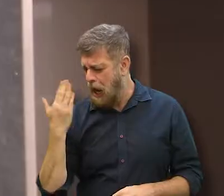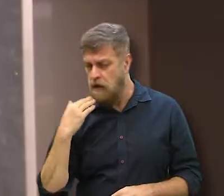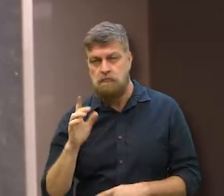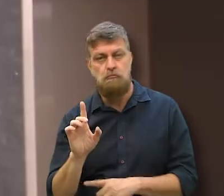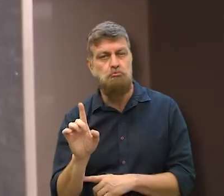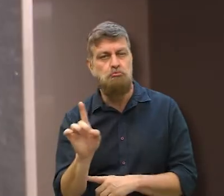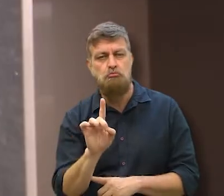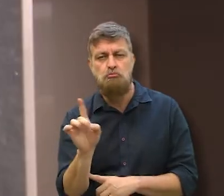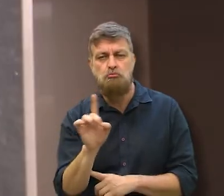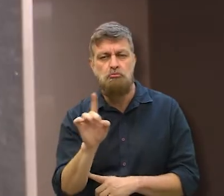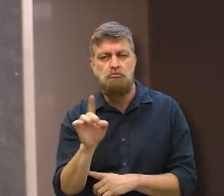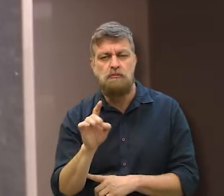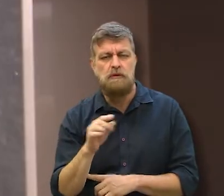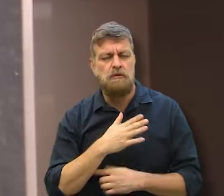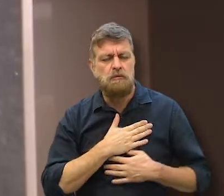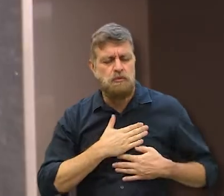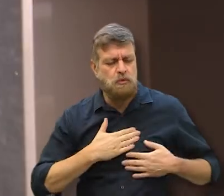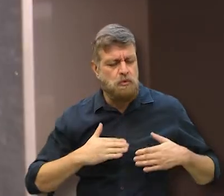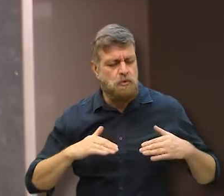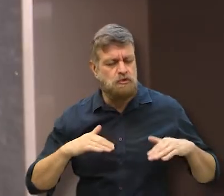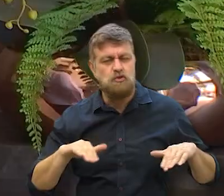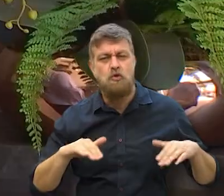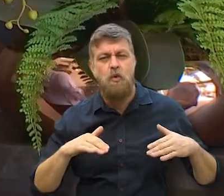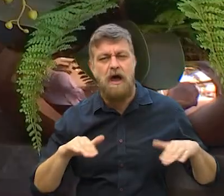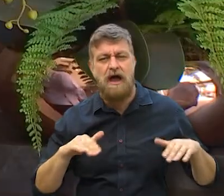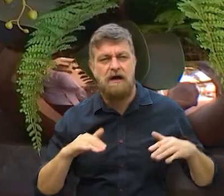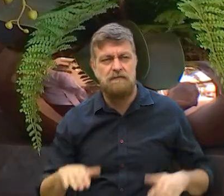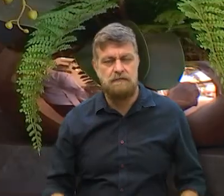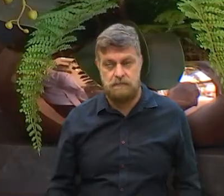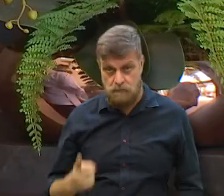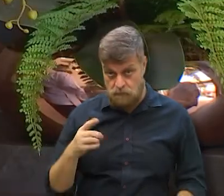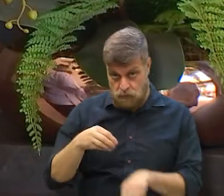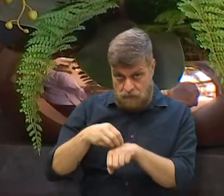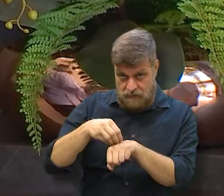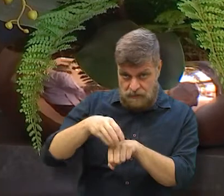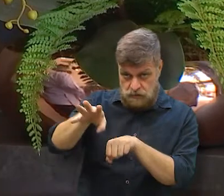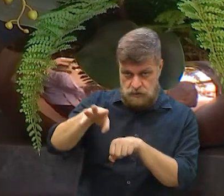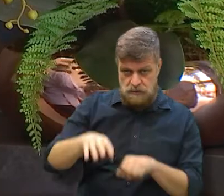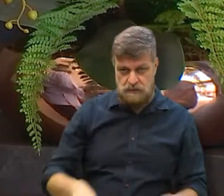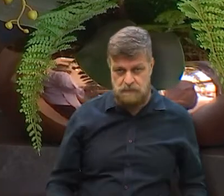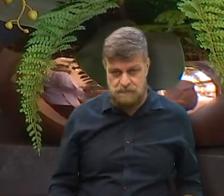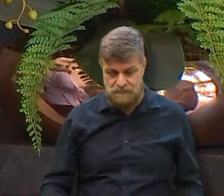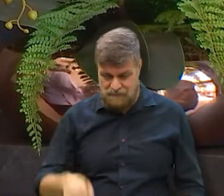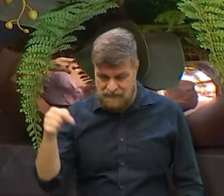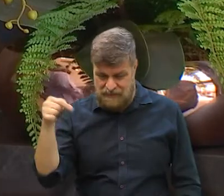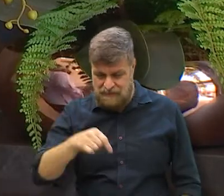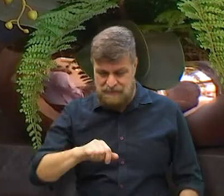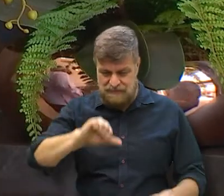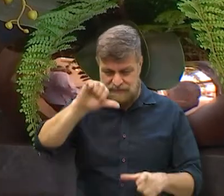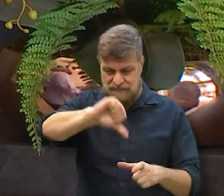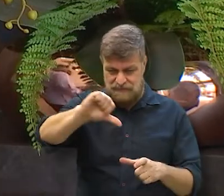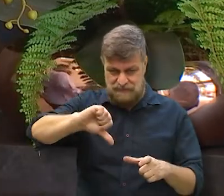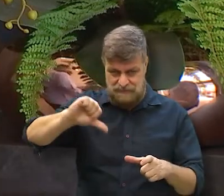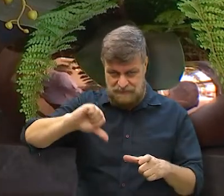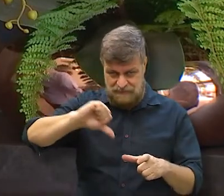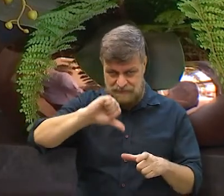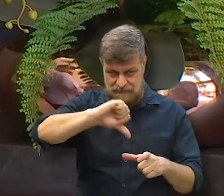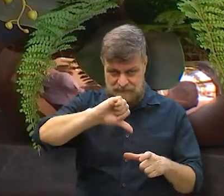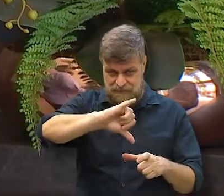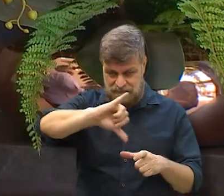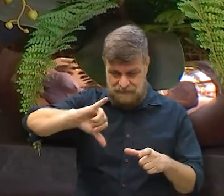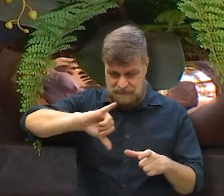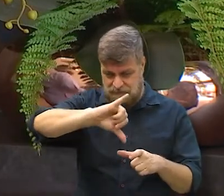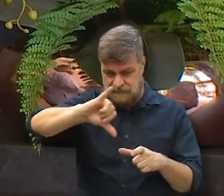Ia elevar. Não, tá bem suave mesmo. Até, Michel, uma dica. Nesse molinho,